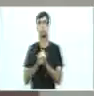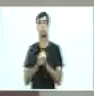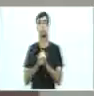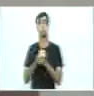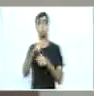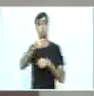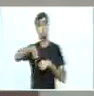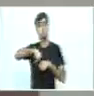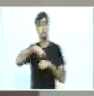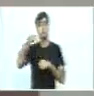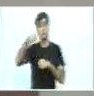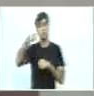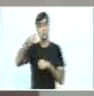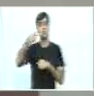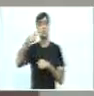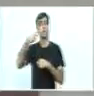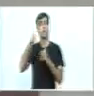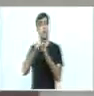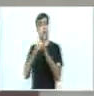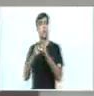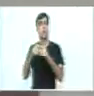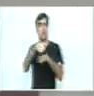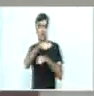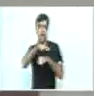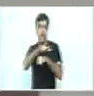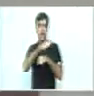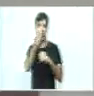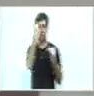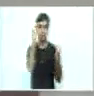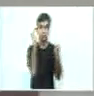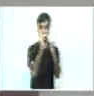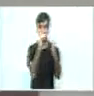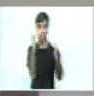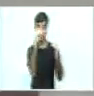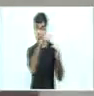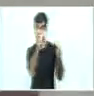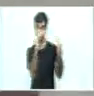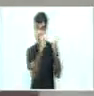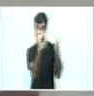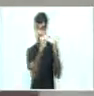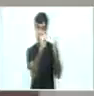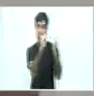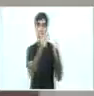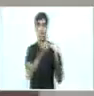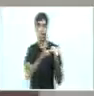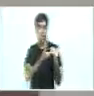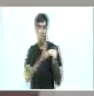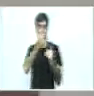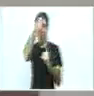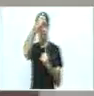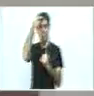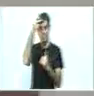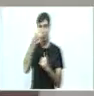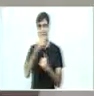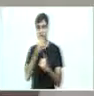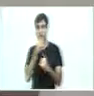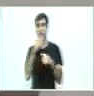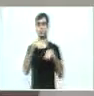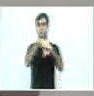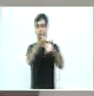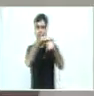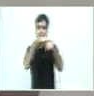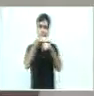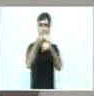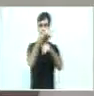os vereadores que são da base do senhor prefeito, que são próximos do senhor prefeito, que têm a liberdade argumentativa